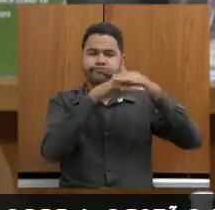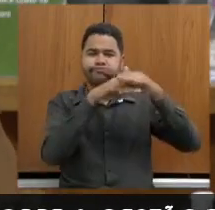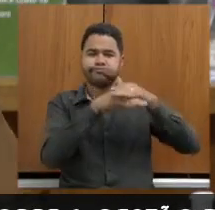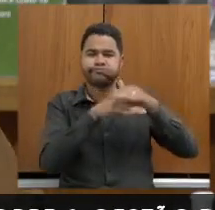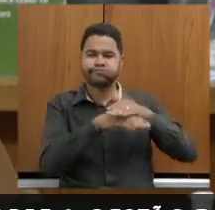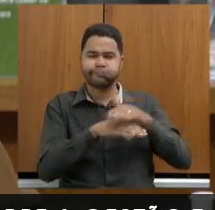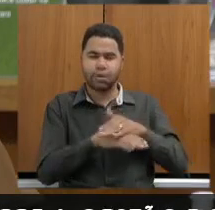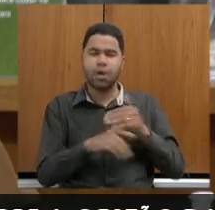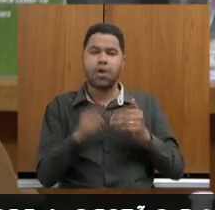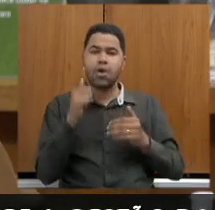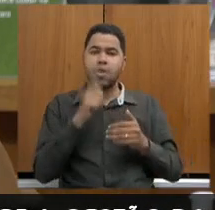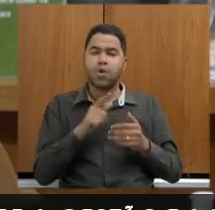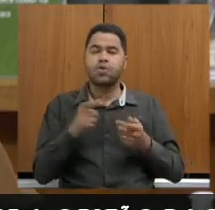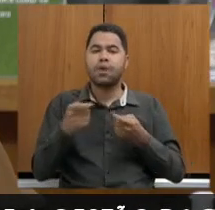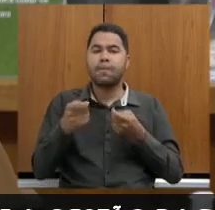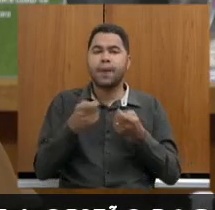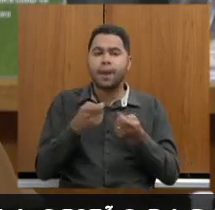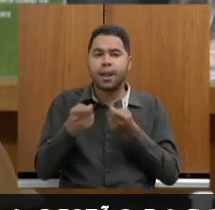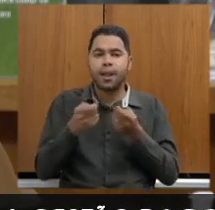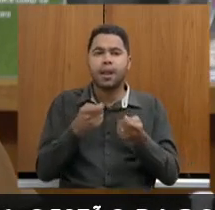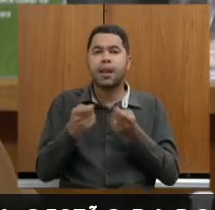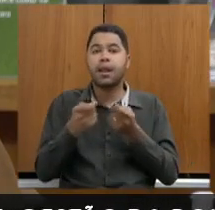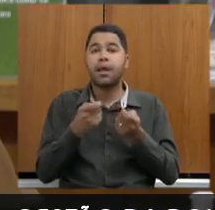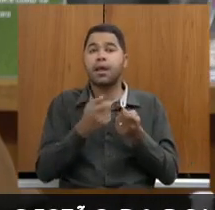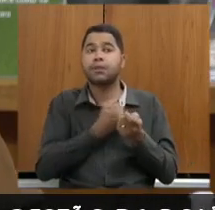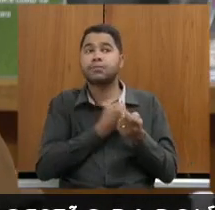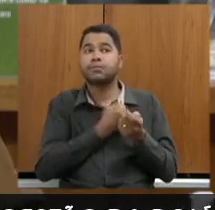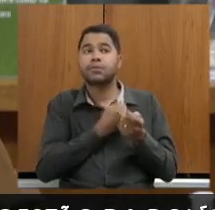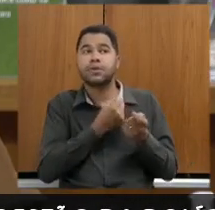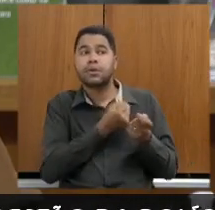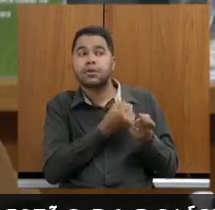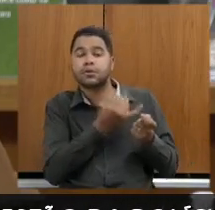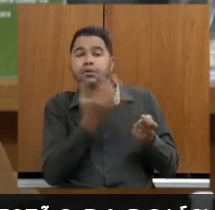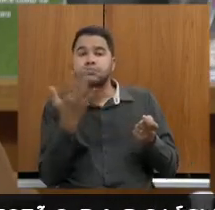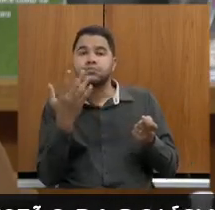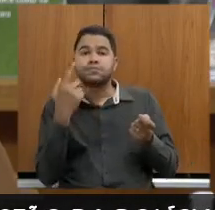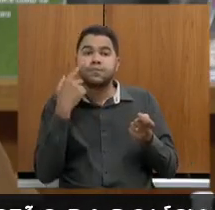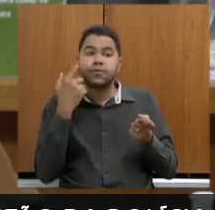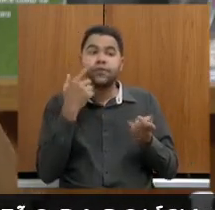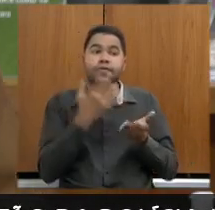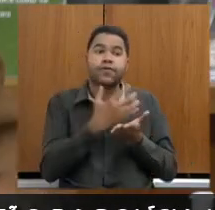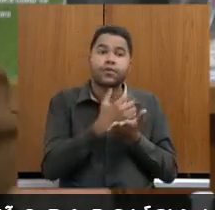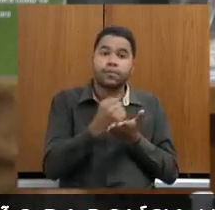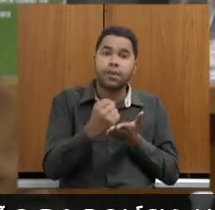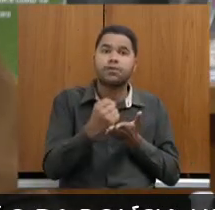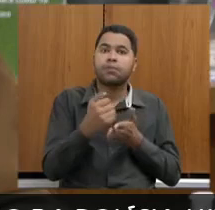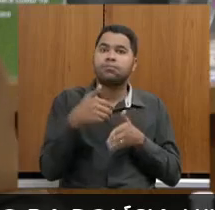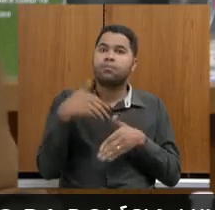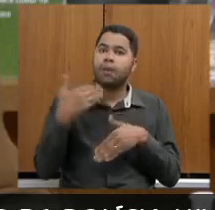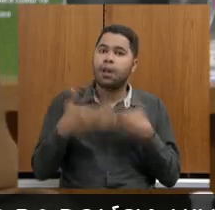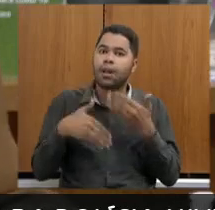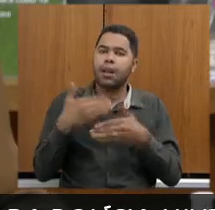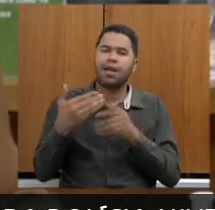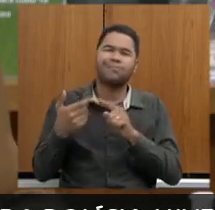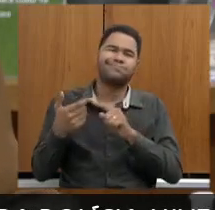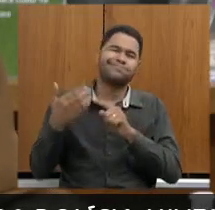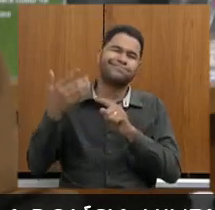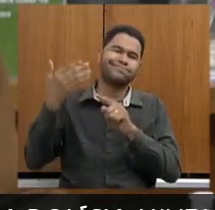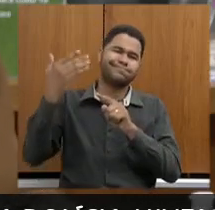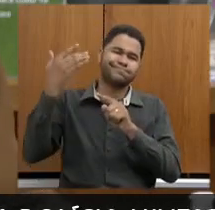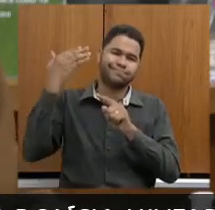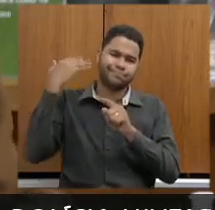vou conseguir controlar por por número cada coincidência é a previsão de vencimento então gente avançou muito daquelas